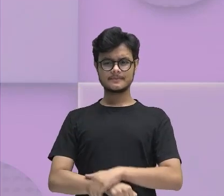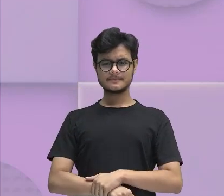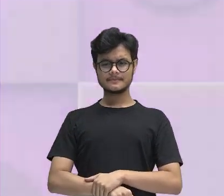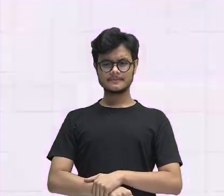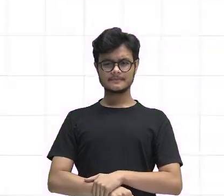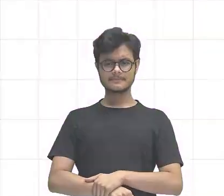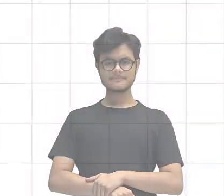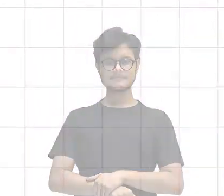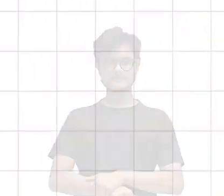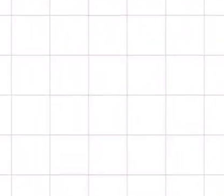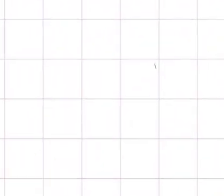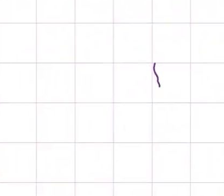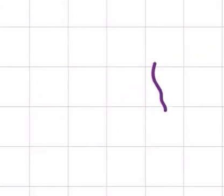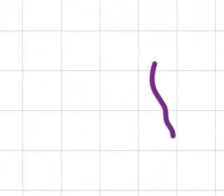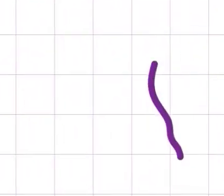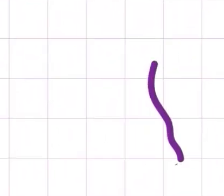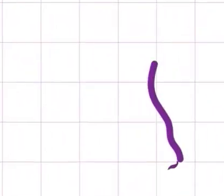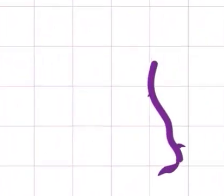aula.